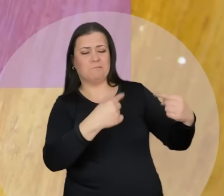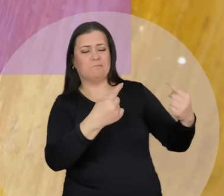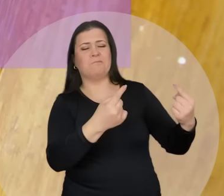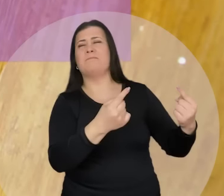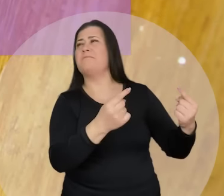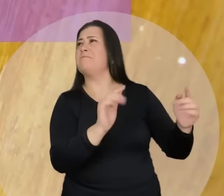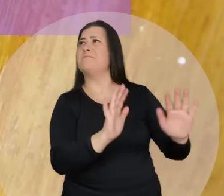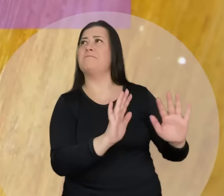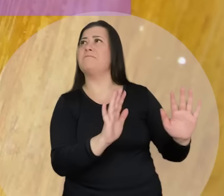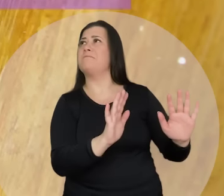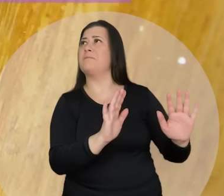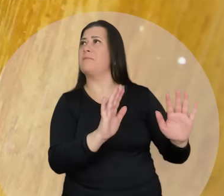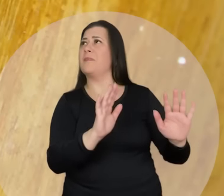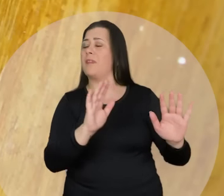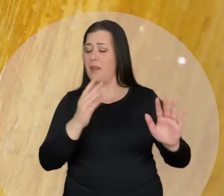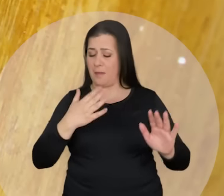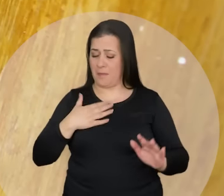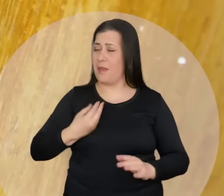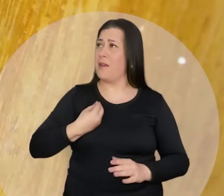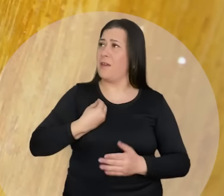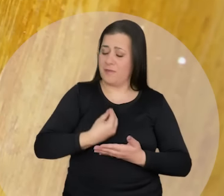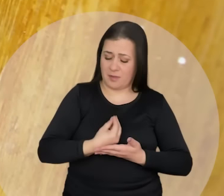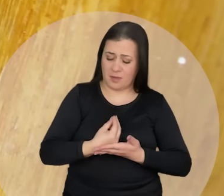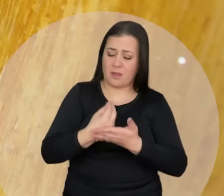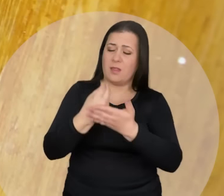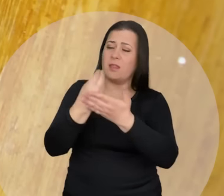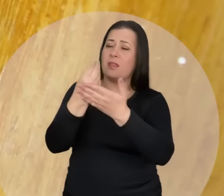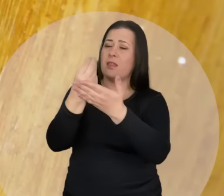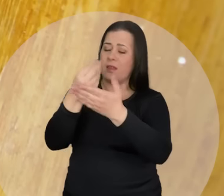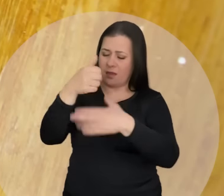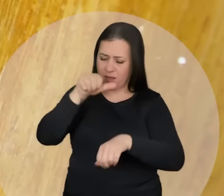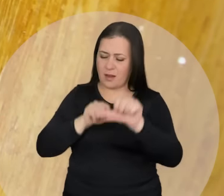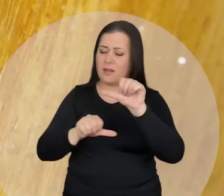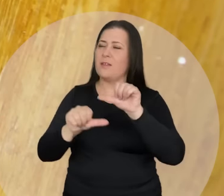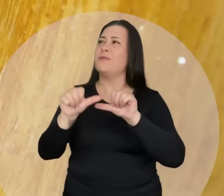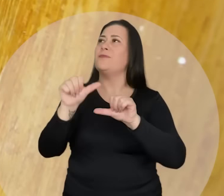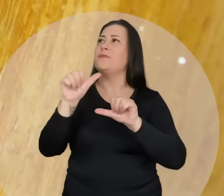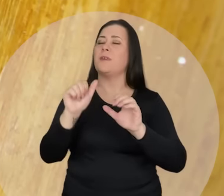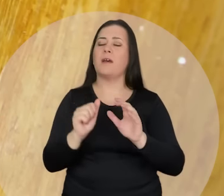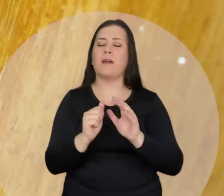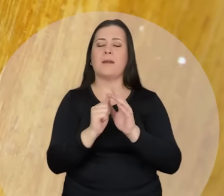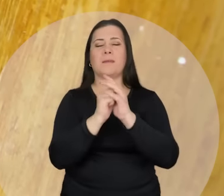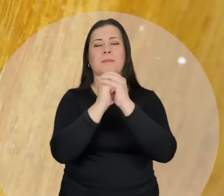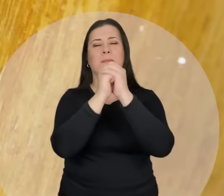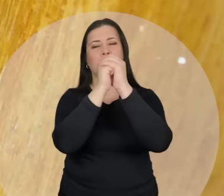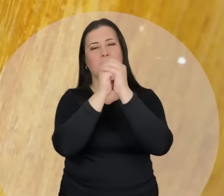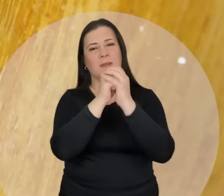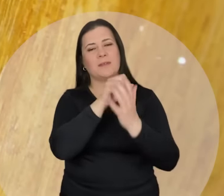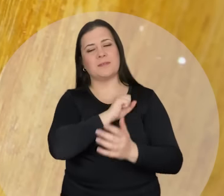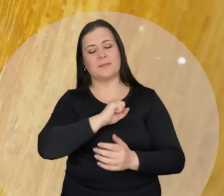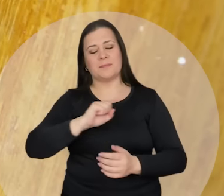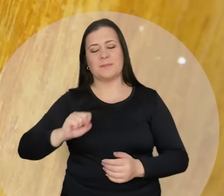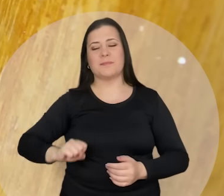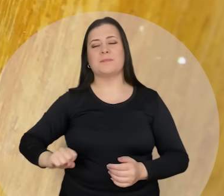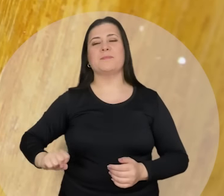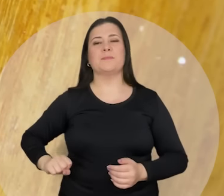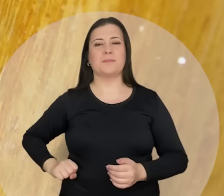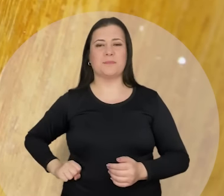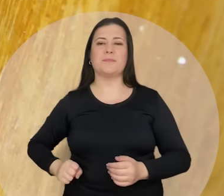Transforma a minha vida, entregue a ti. Amém, Senhor.